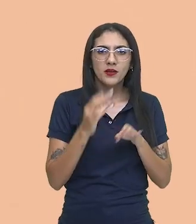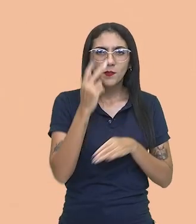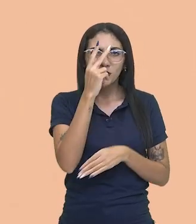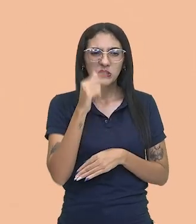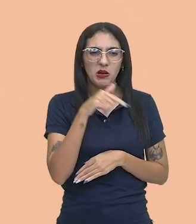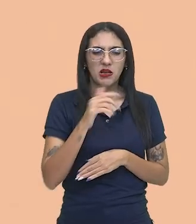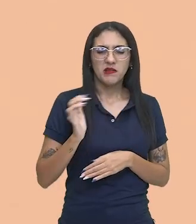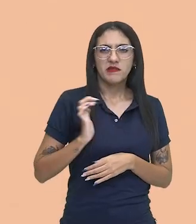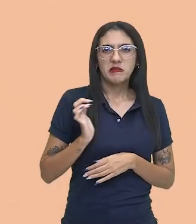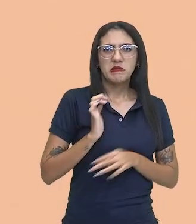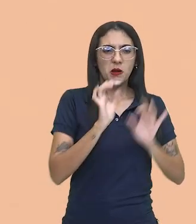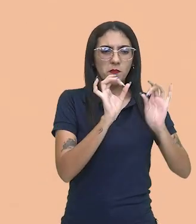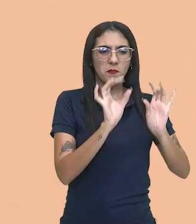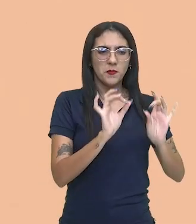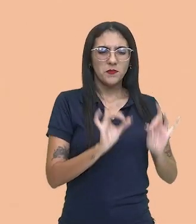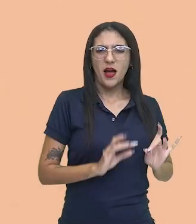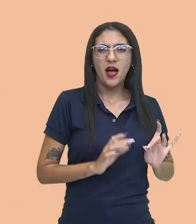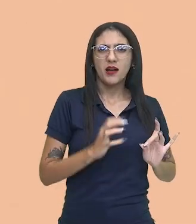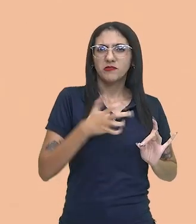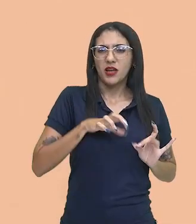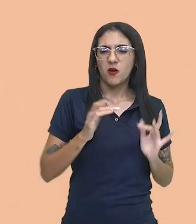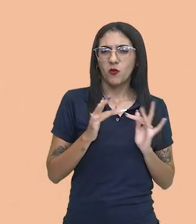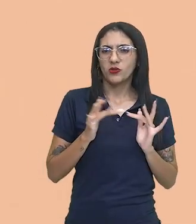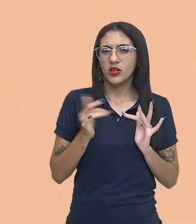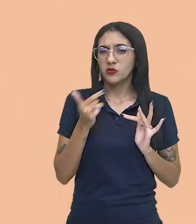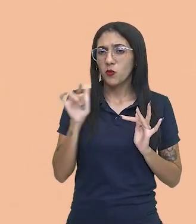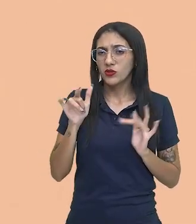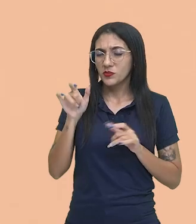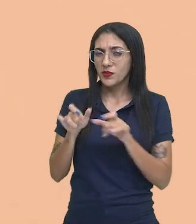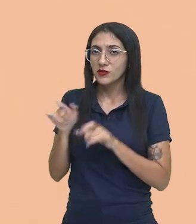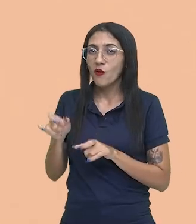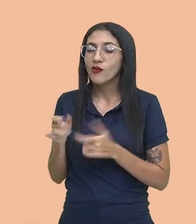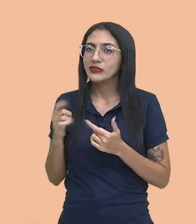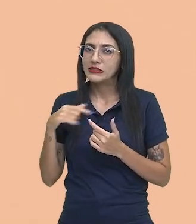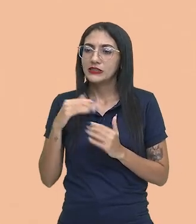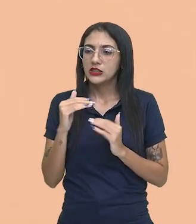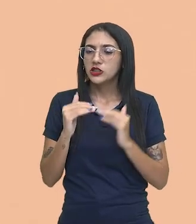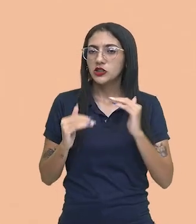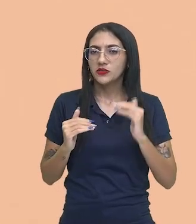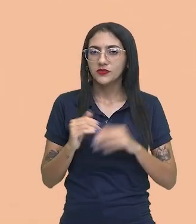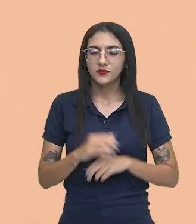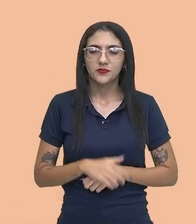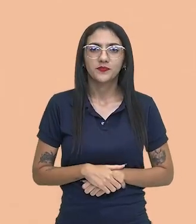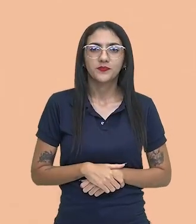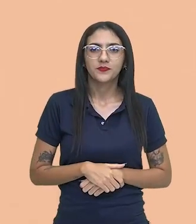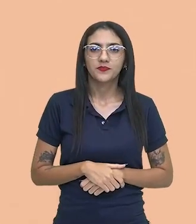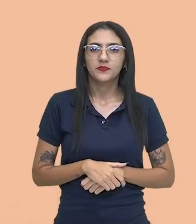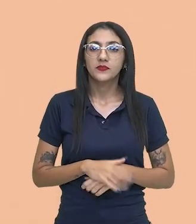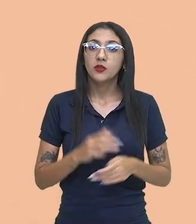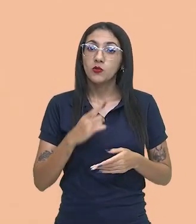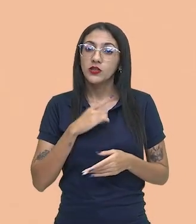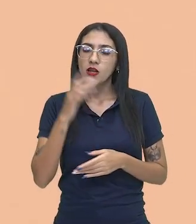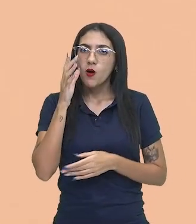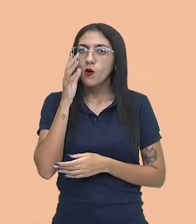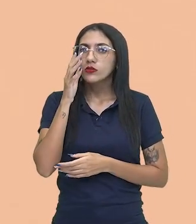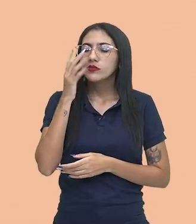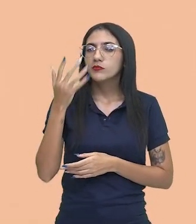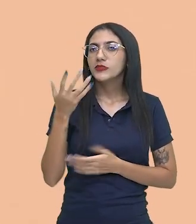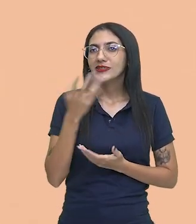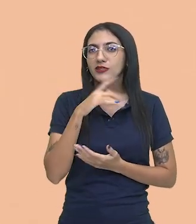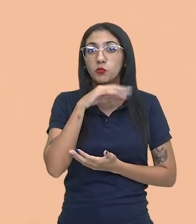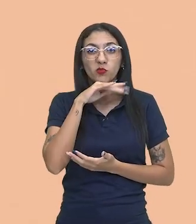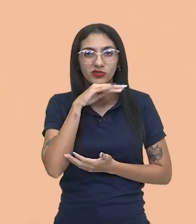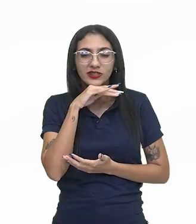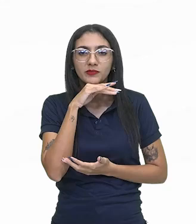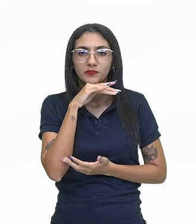ricas passam por ali, elas não querem ter contato. Tem isso também, tá, gente? Então, tem situações muito desagradáveis que a gente vai